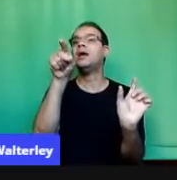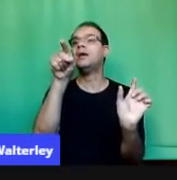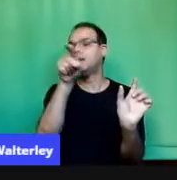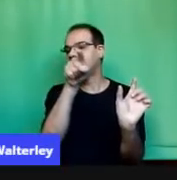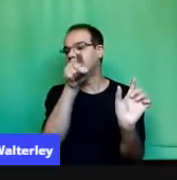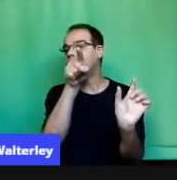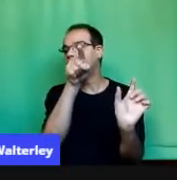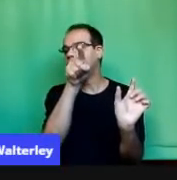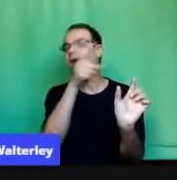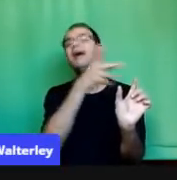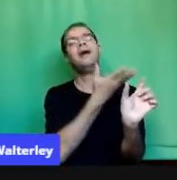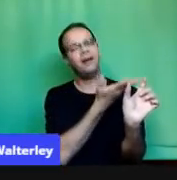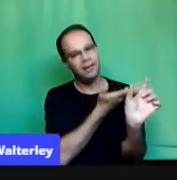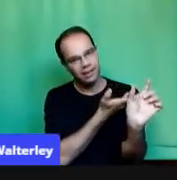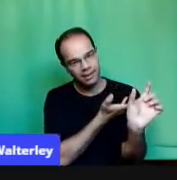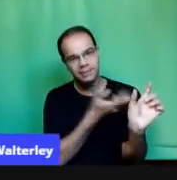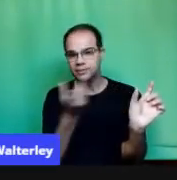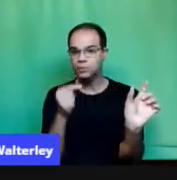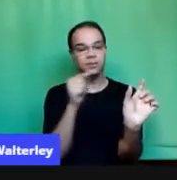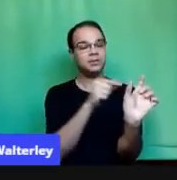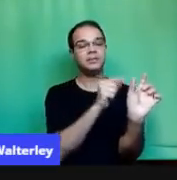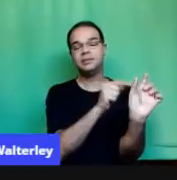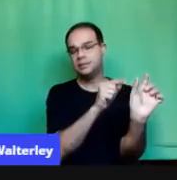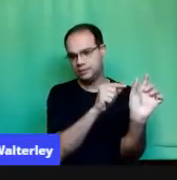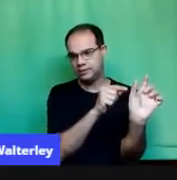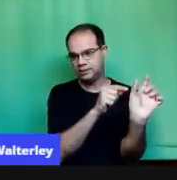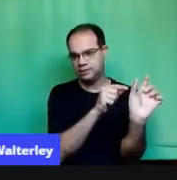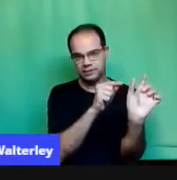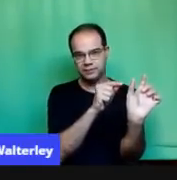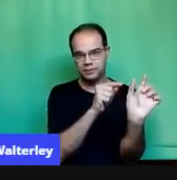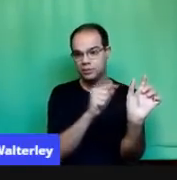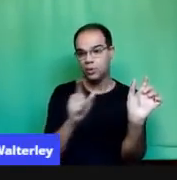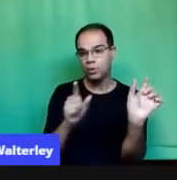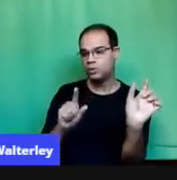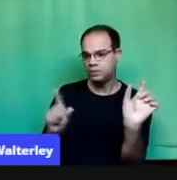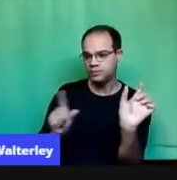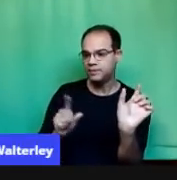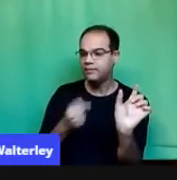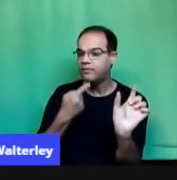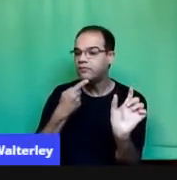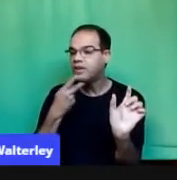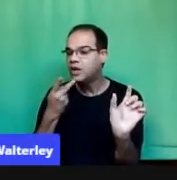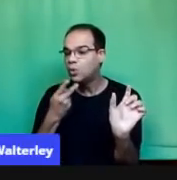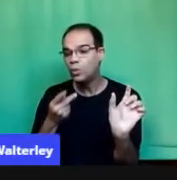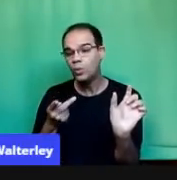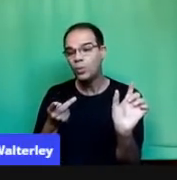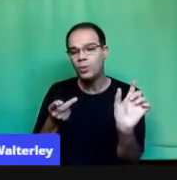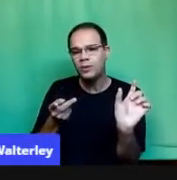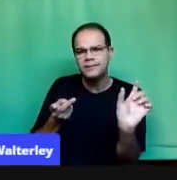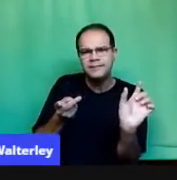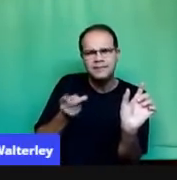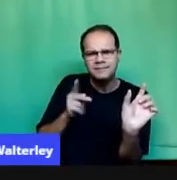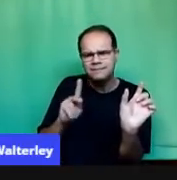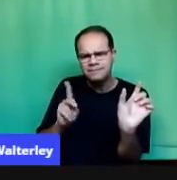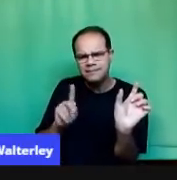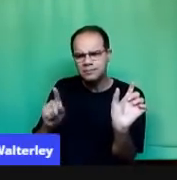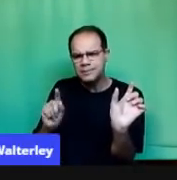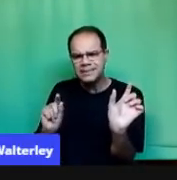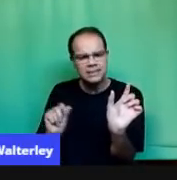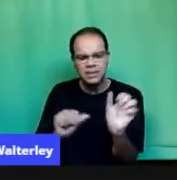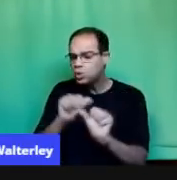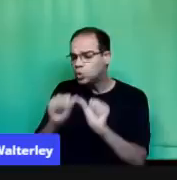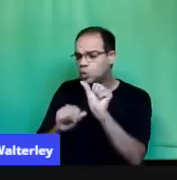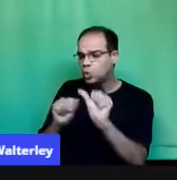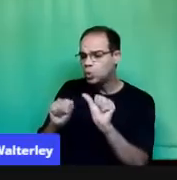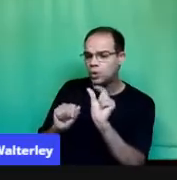ela se desenvolva com esse erro, que ela descubra. Nós não podemos nem falar um erro, né? Porque são crianças tão pequenas